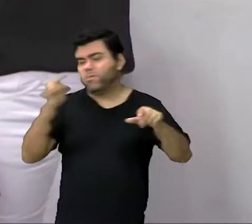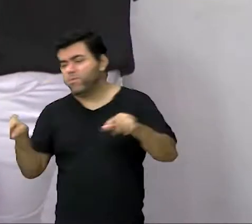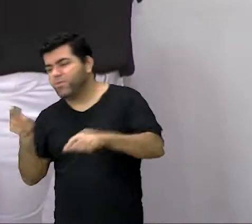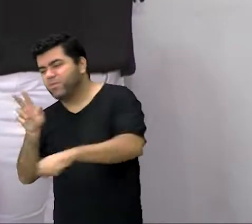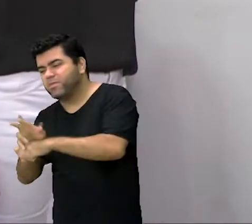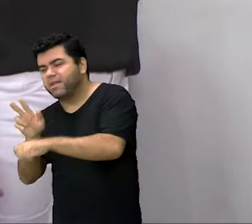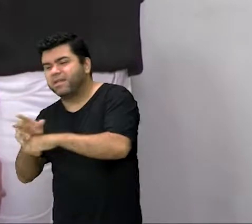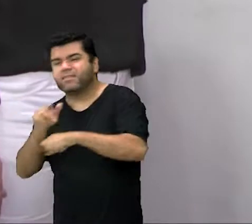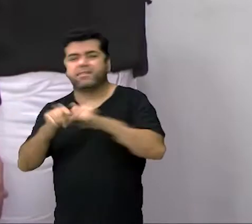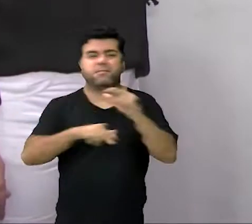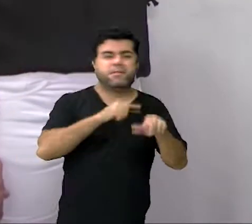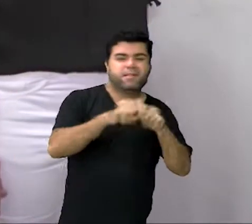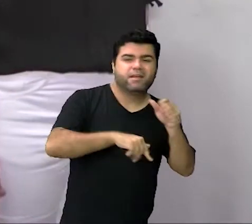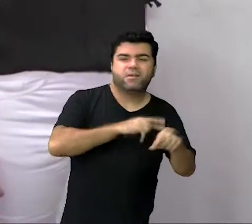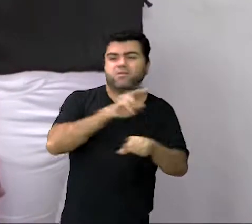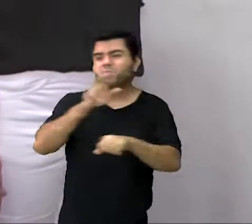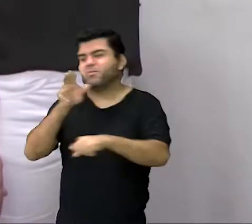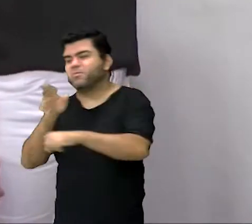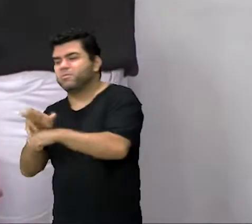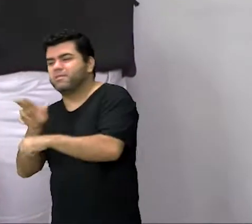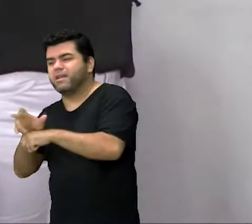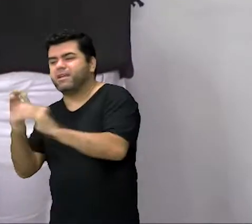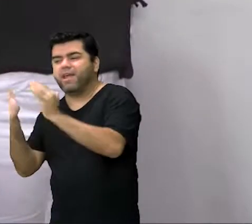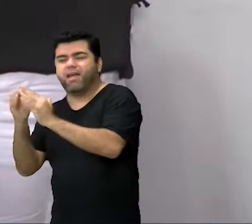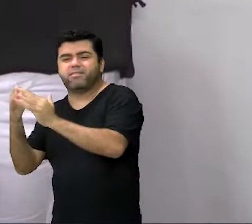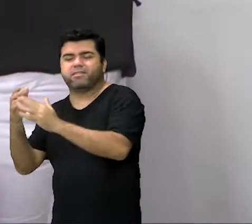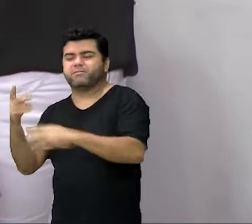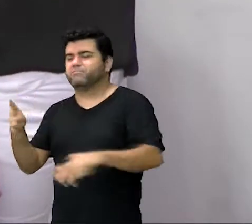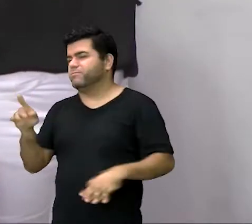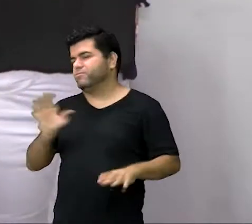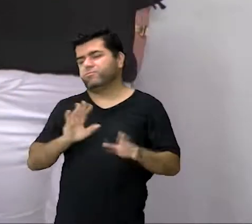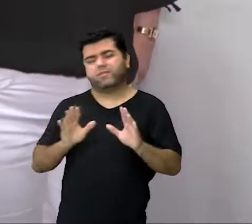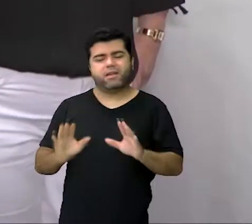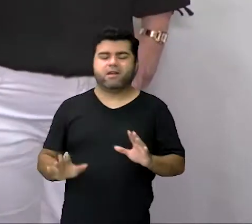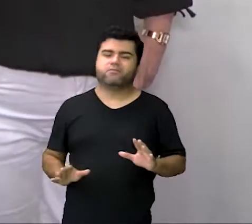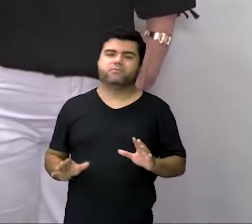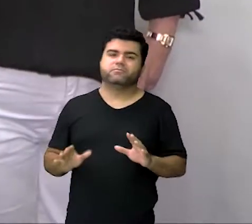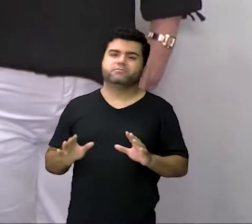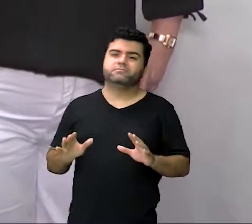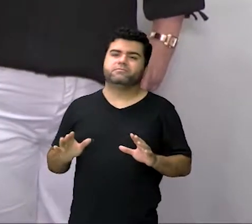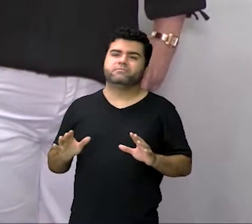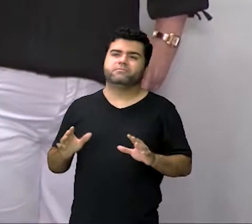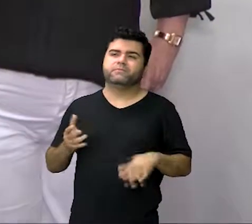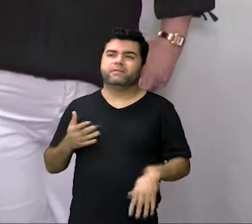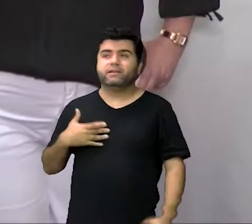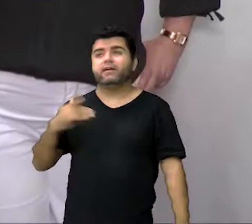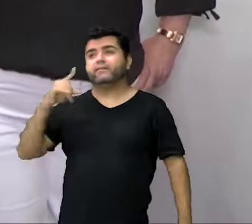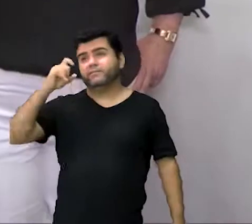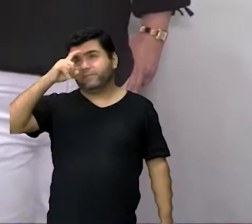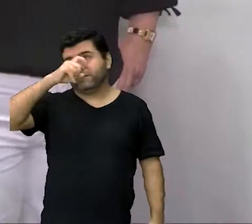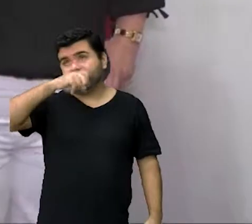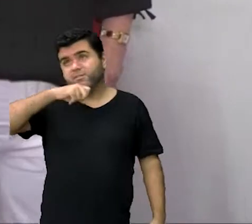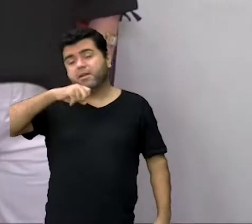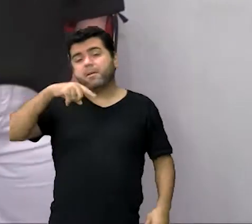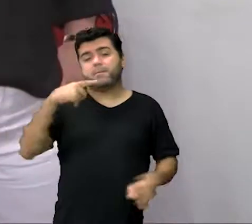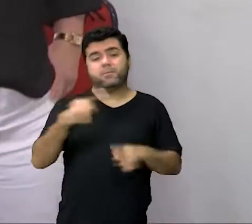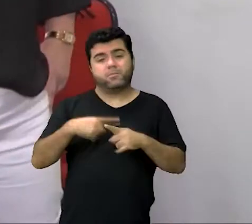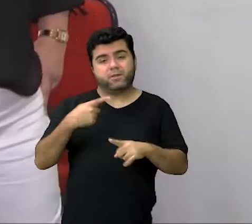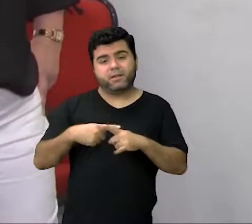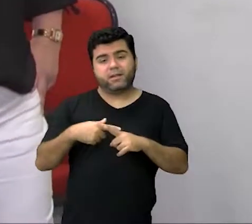e deixar ele em casa. E é muito difícil, porque na rede